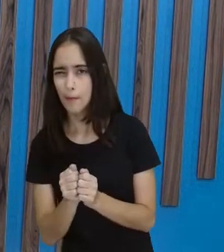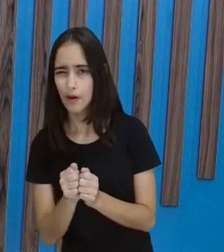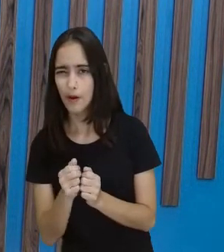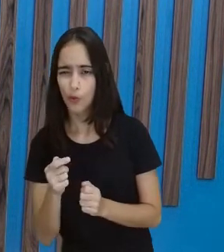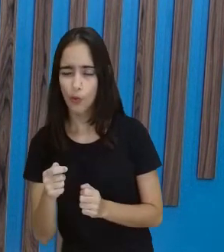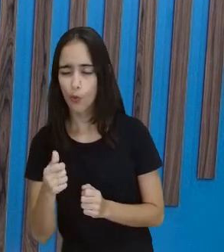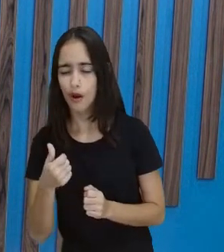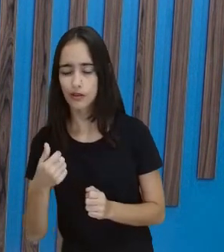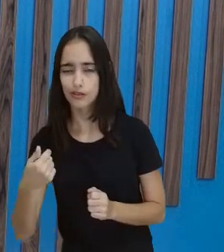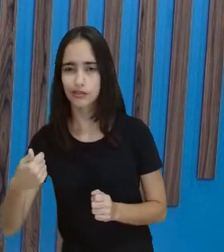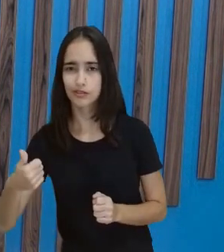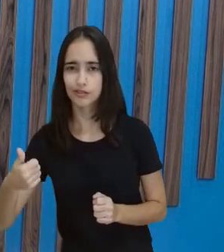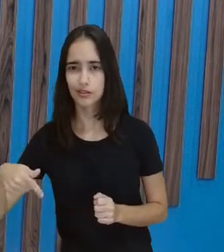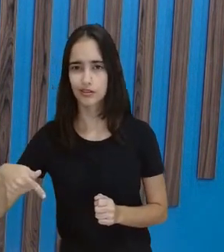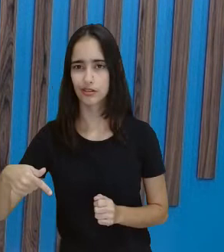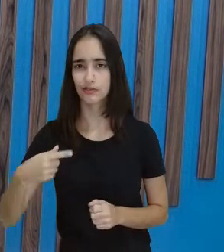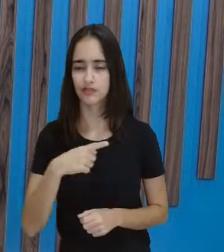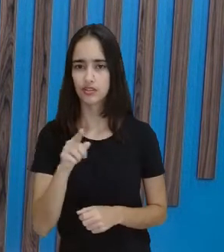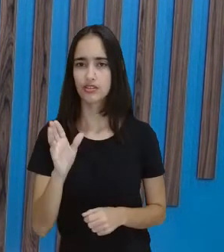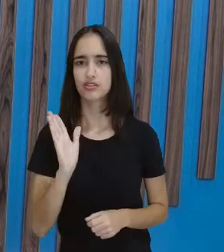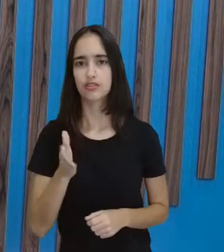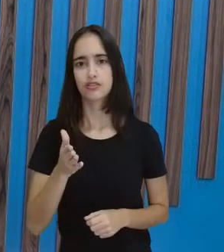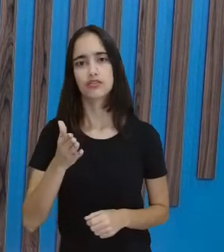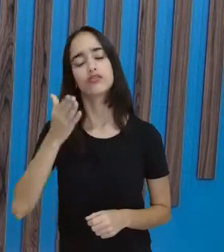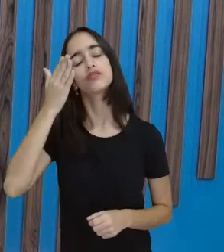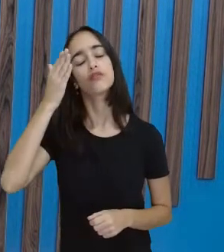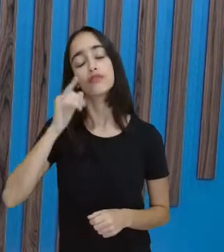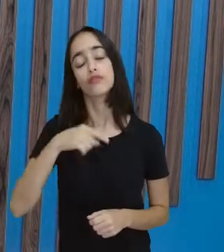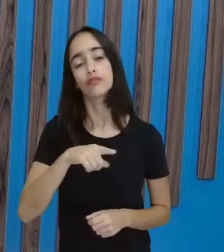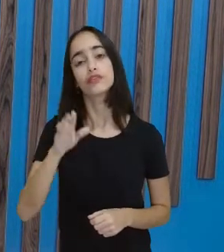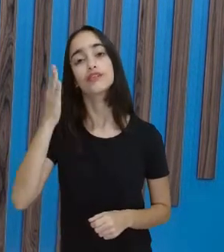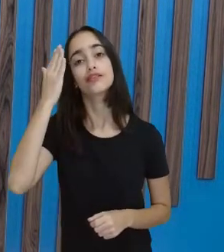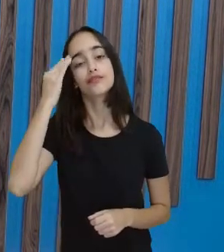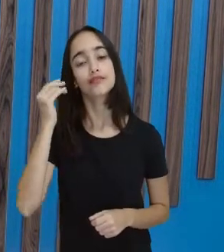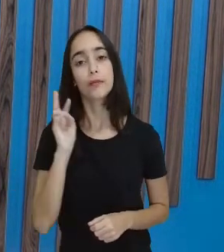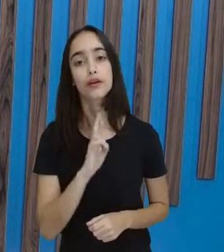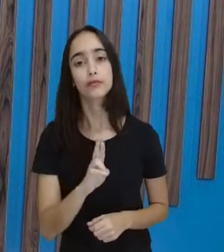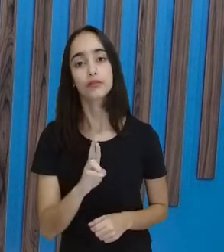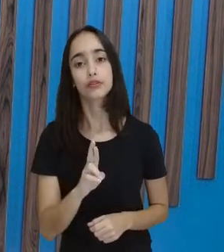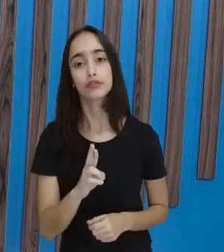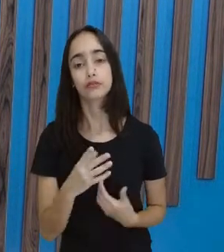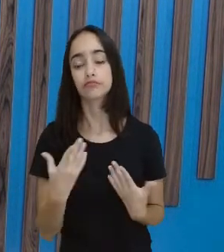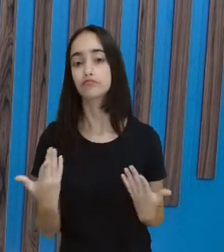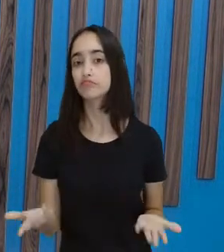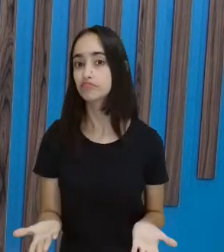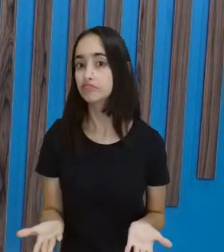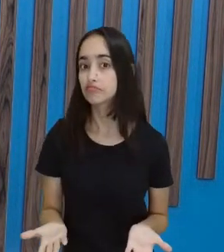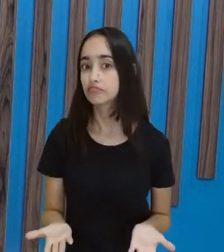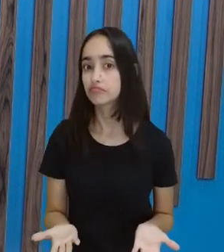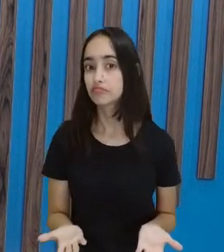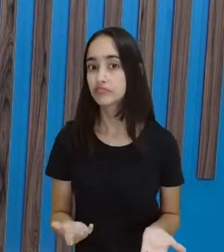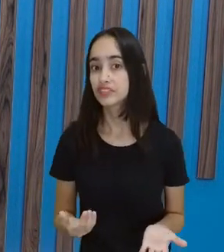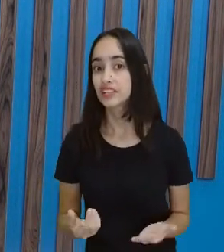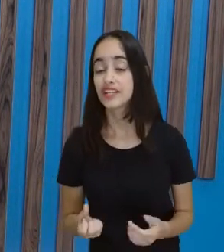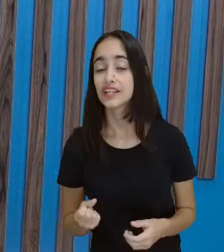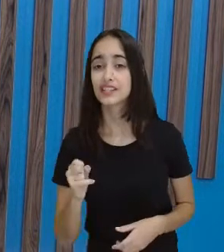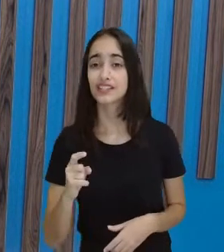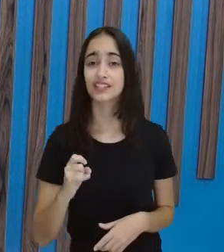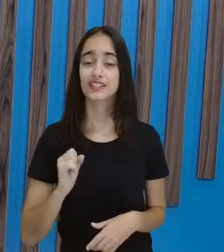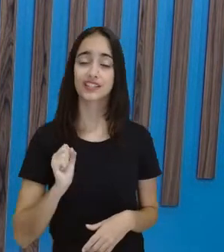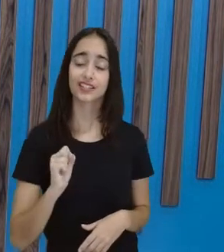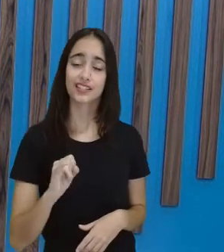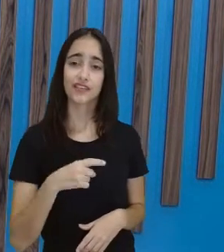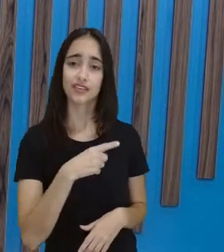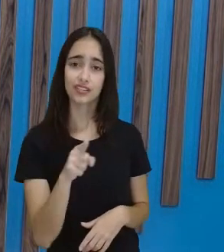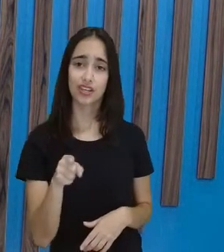dizer? Contem para mim. Quantas vezes o 3 cabe no 17? Se você contar de 3 em 3